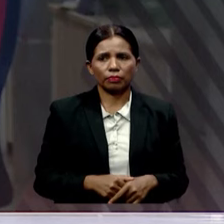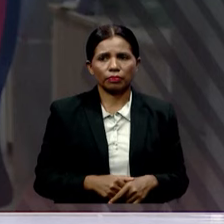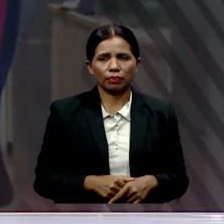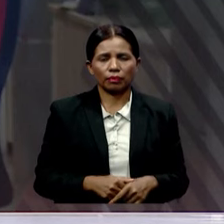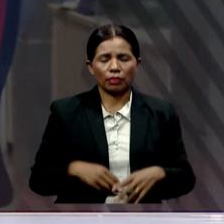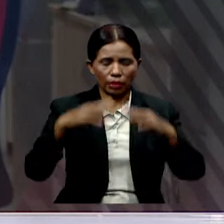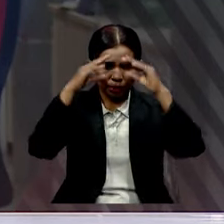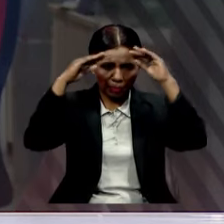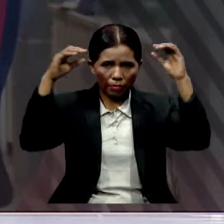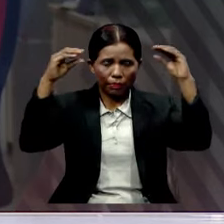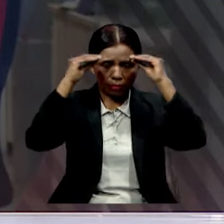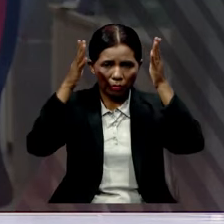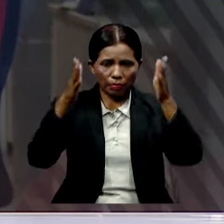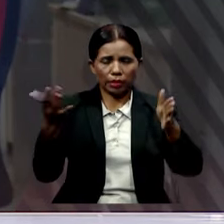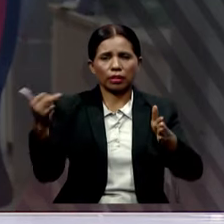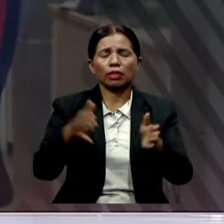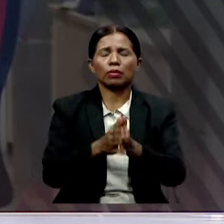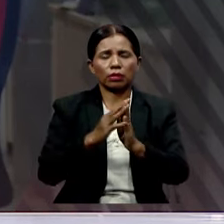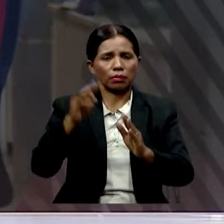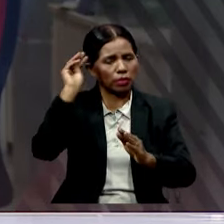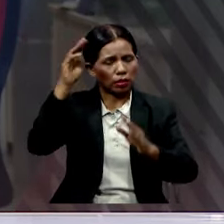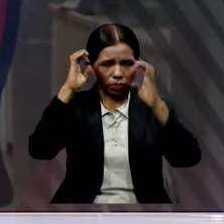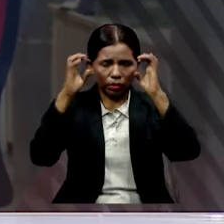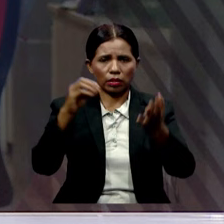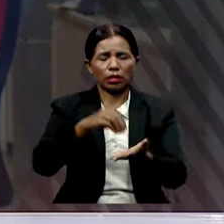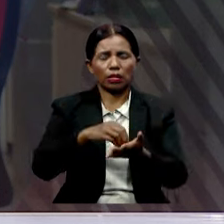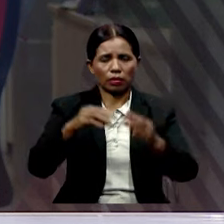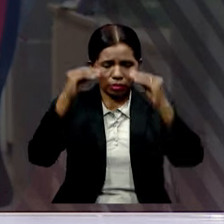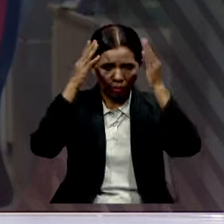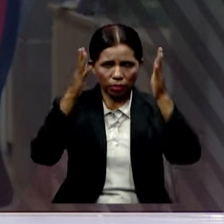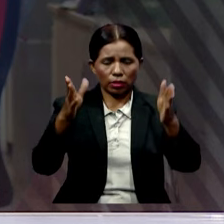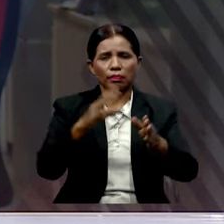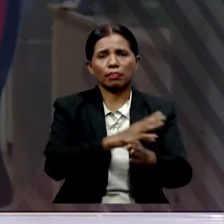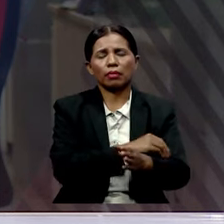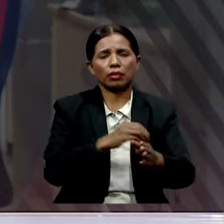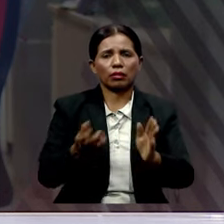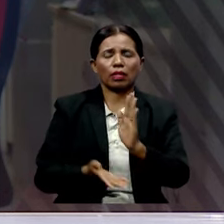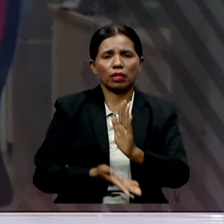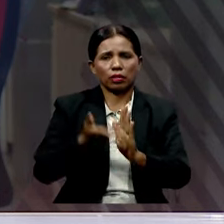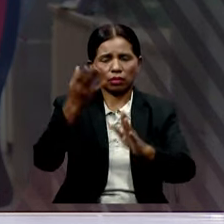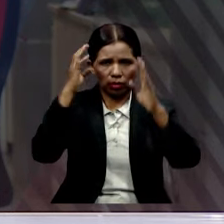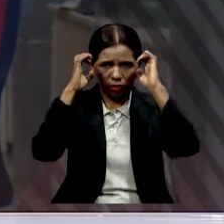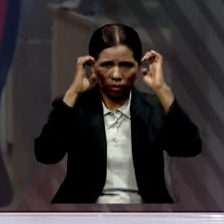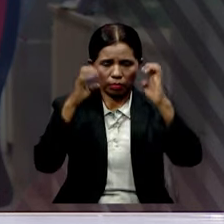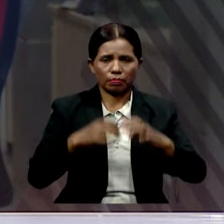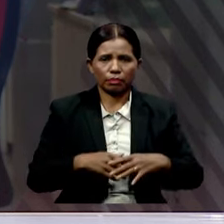Professor Cira Russo, Ministério da Educação, aposta em formação para manorizar o de acesso à qualidade de educação.